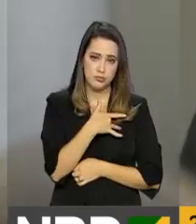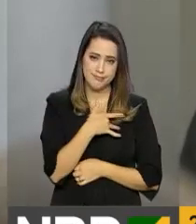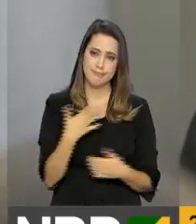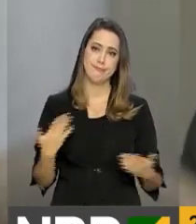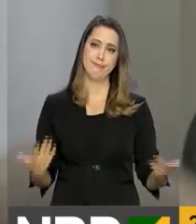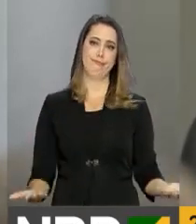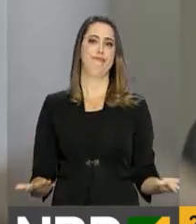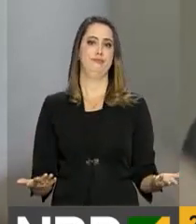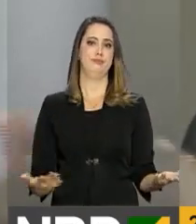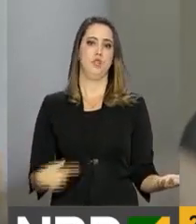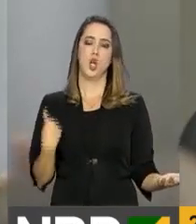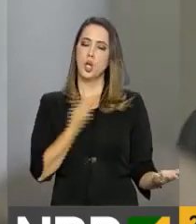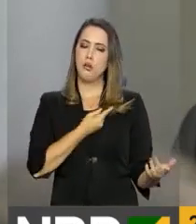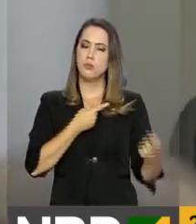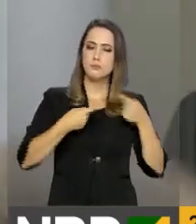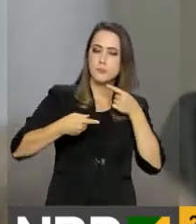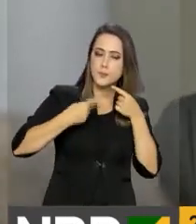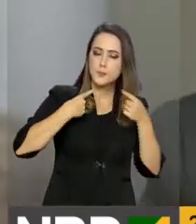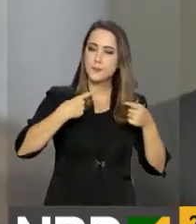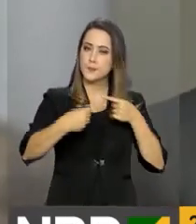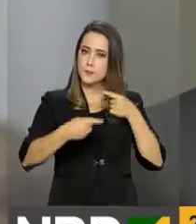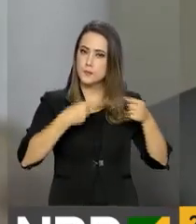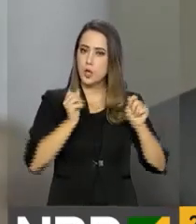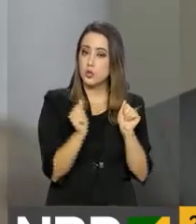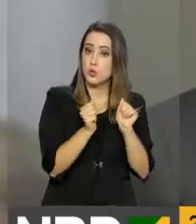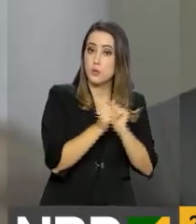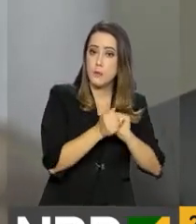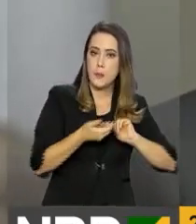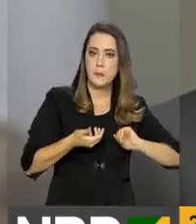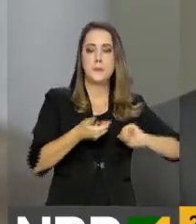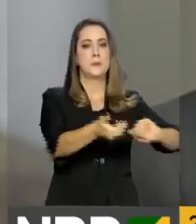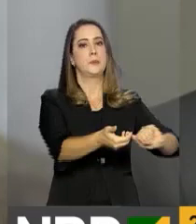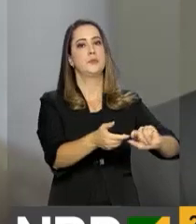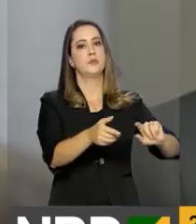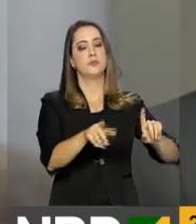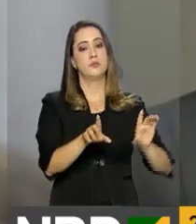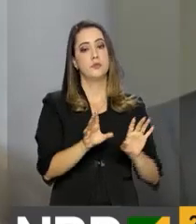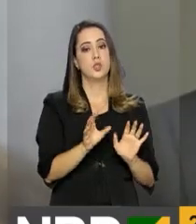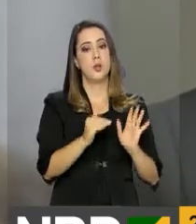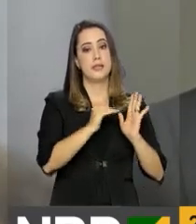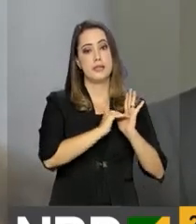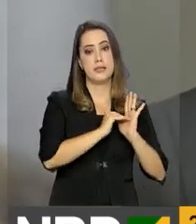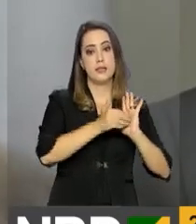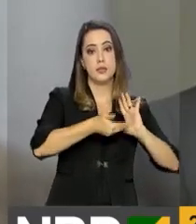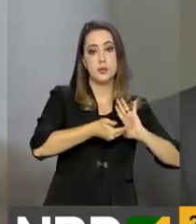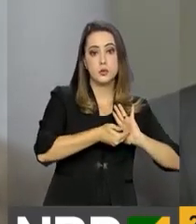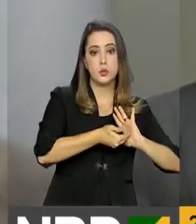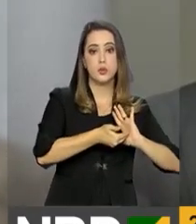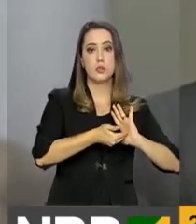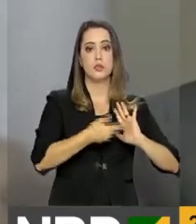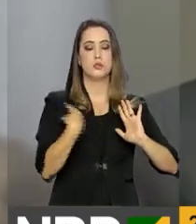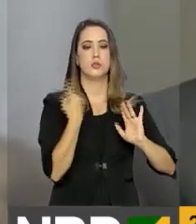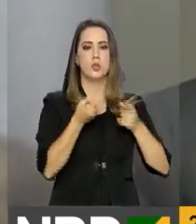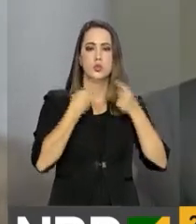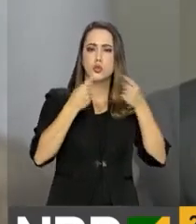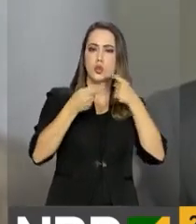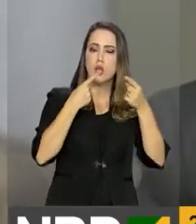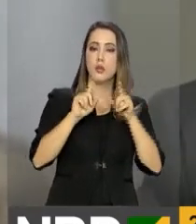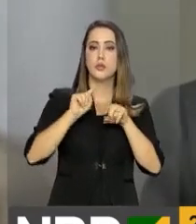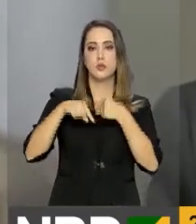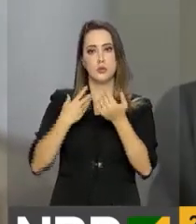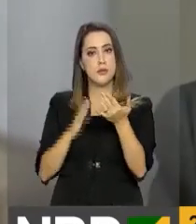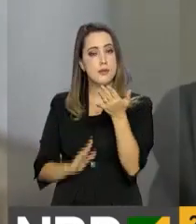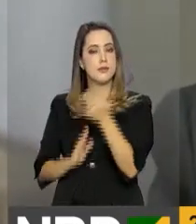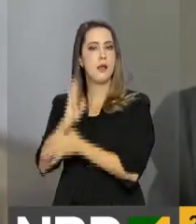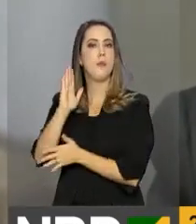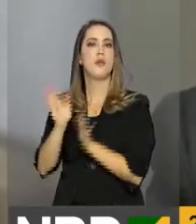um diálogo muito acentuado com a Câmara dos Deputados e com o Senado Federal, também logo